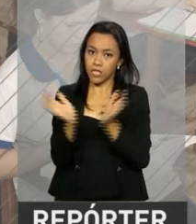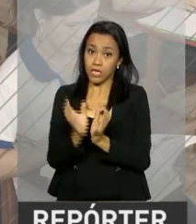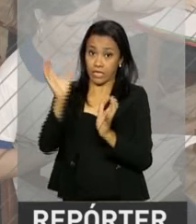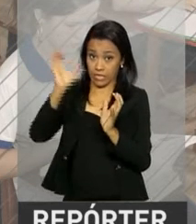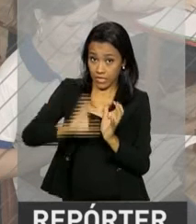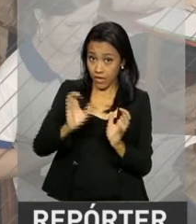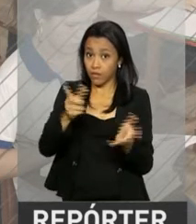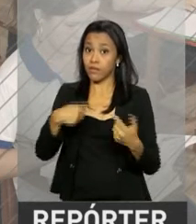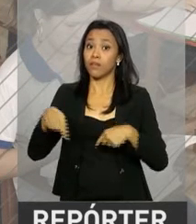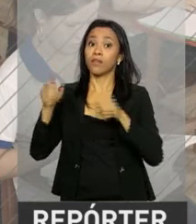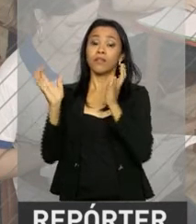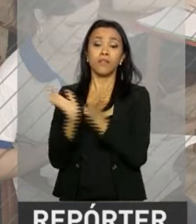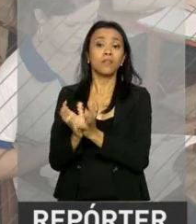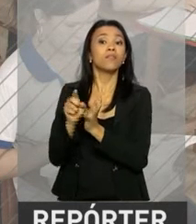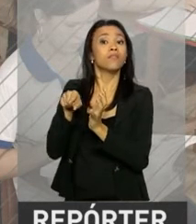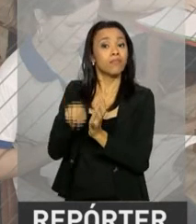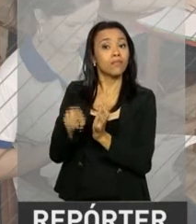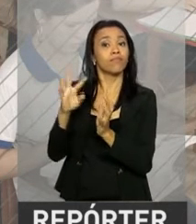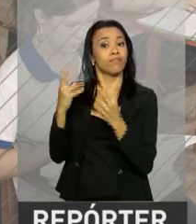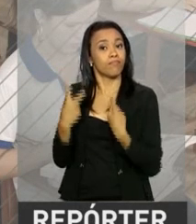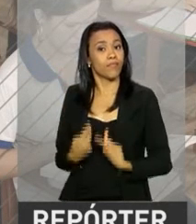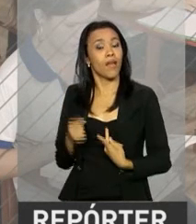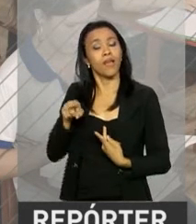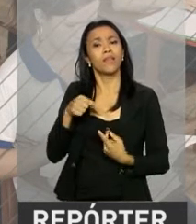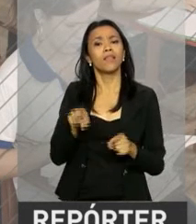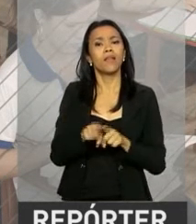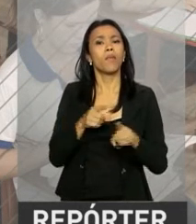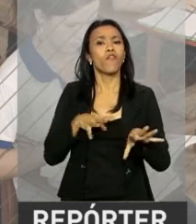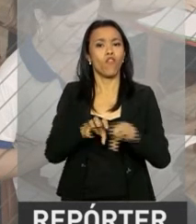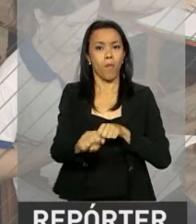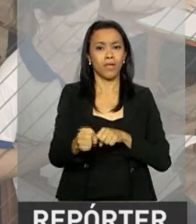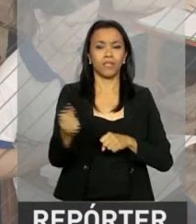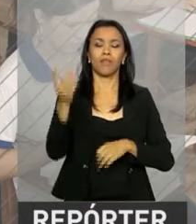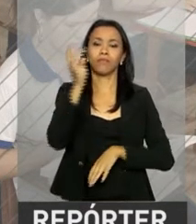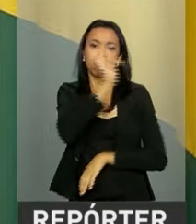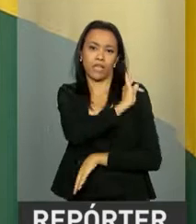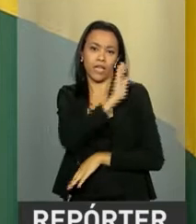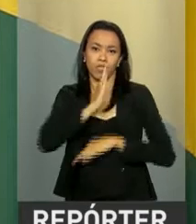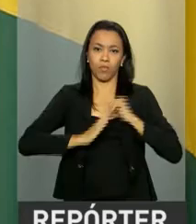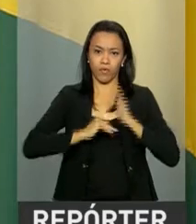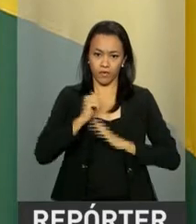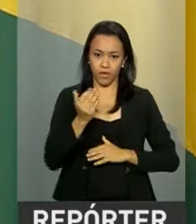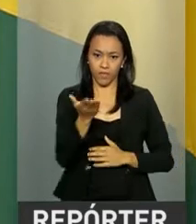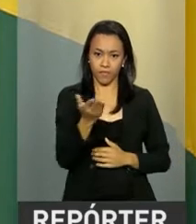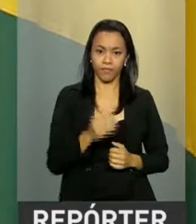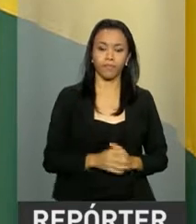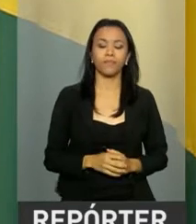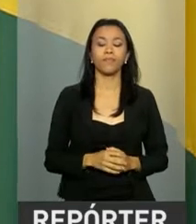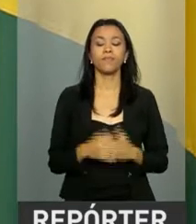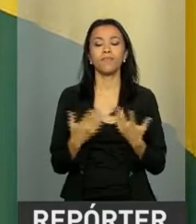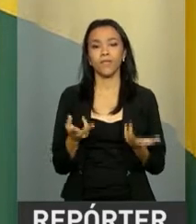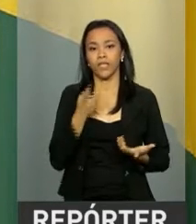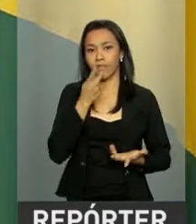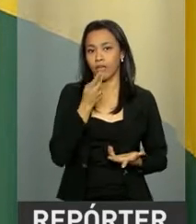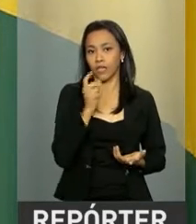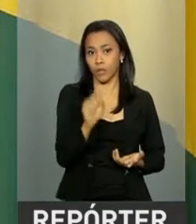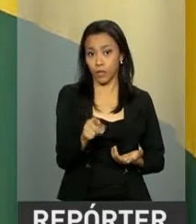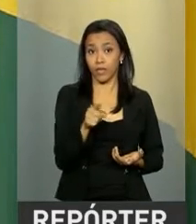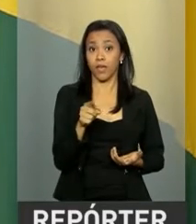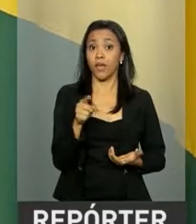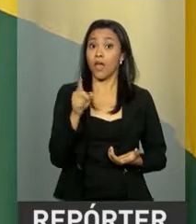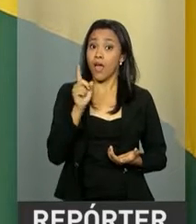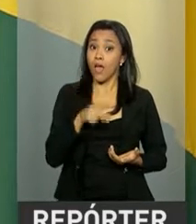ciências da natureza, ciências humanas e formação técnica profissional. Deve servir, sem dúvida alguma, ao